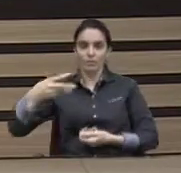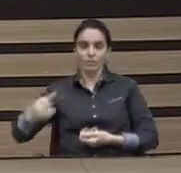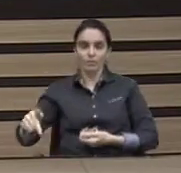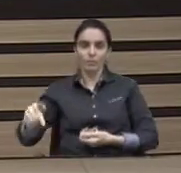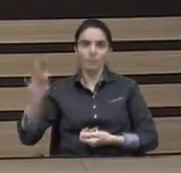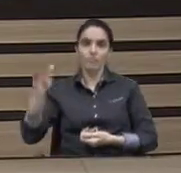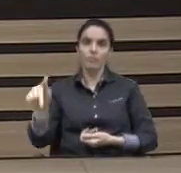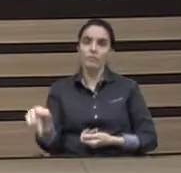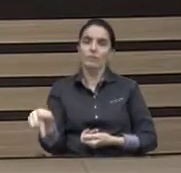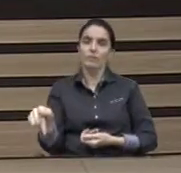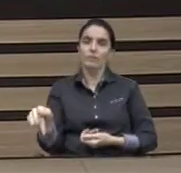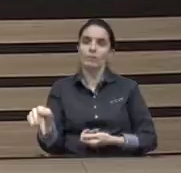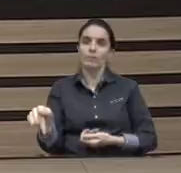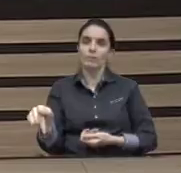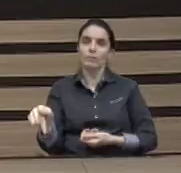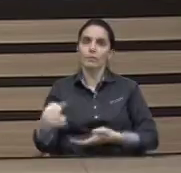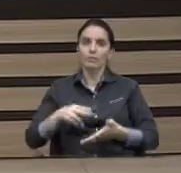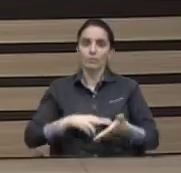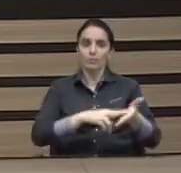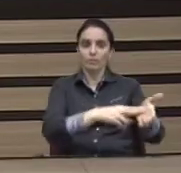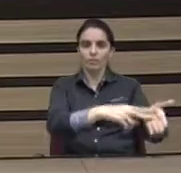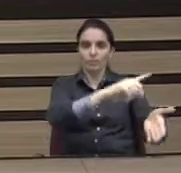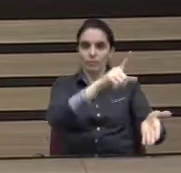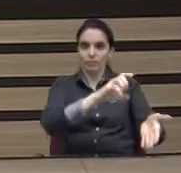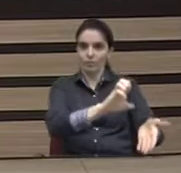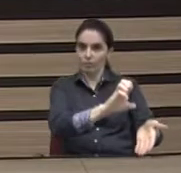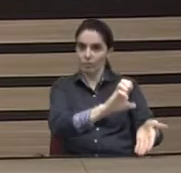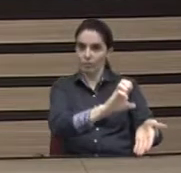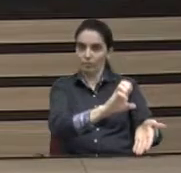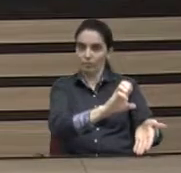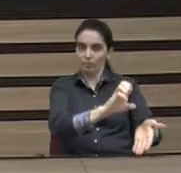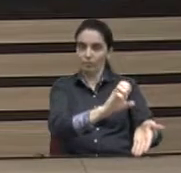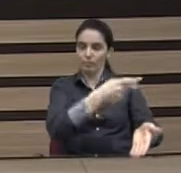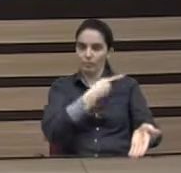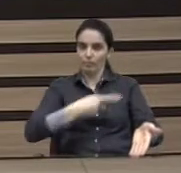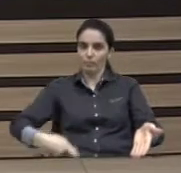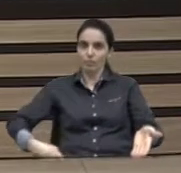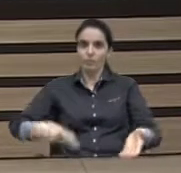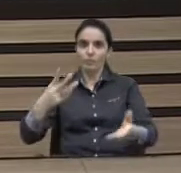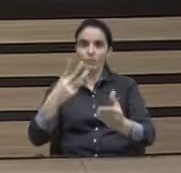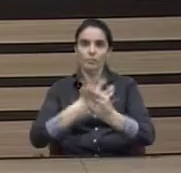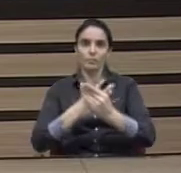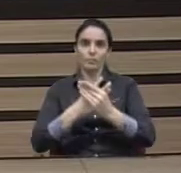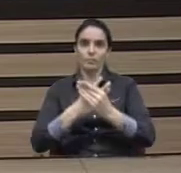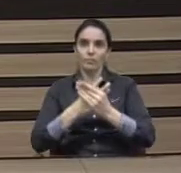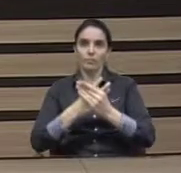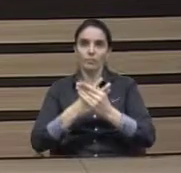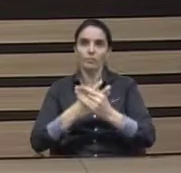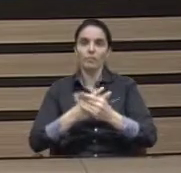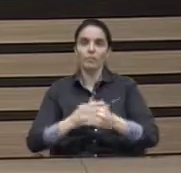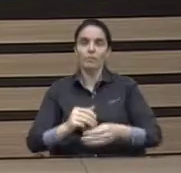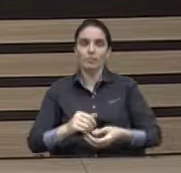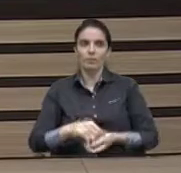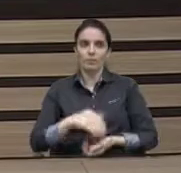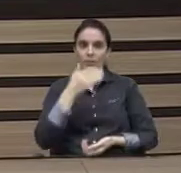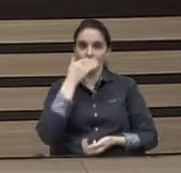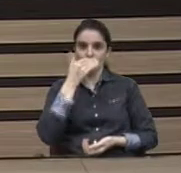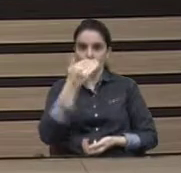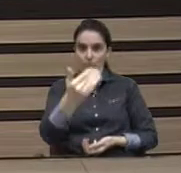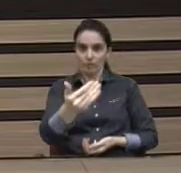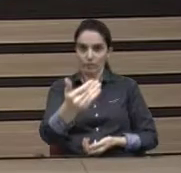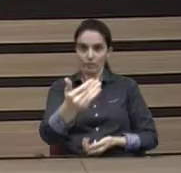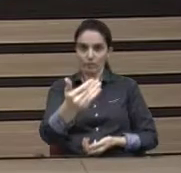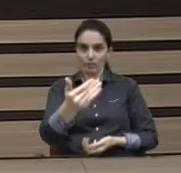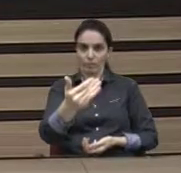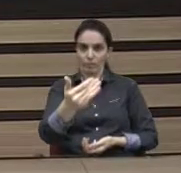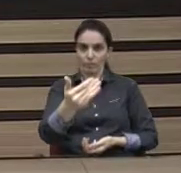327/2017, ao excelentíssimo senhor José Roberto Bernardo, presidente da Câmara Municipal de Limeira. Nesta, senhor presidente, venho à ilustre presença de vossa excelência,